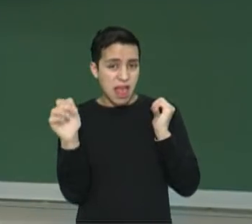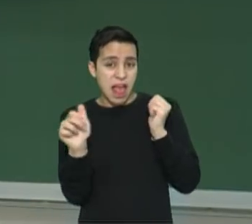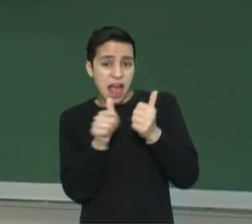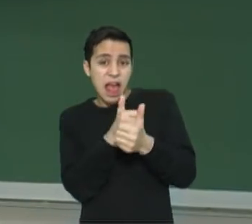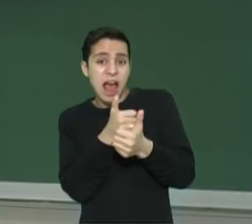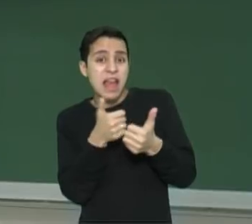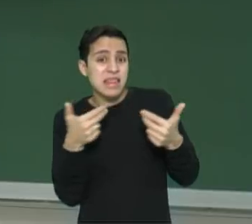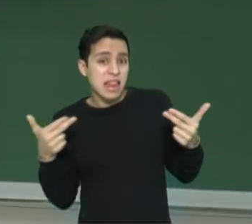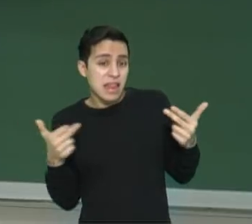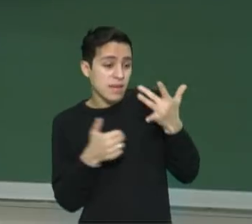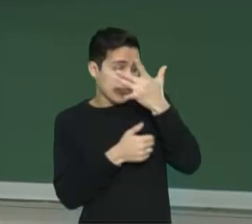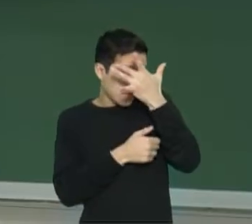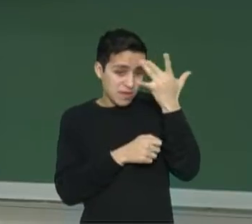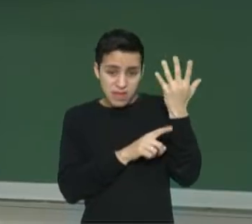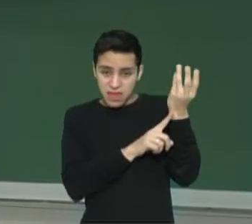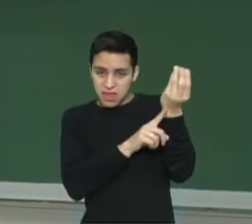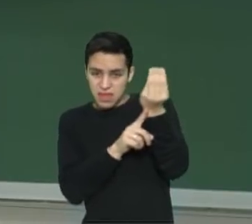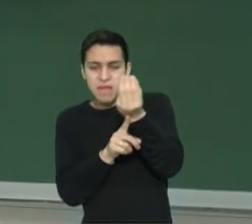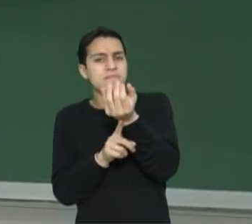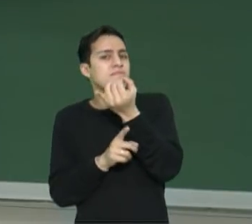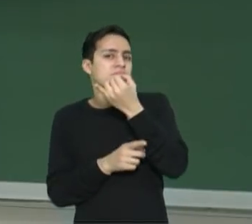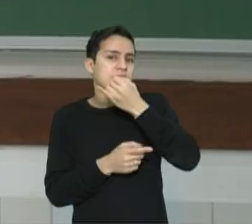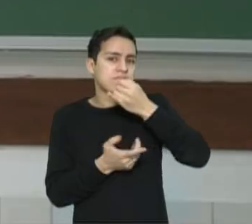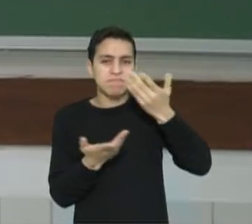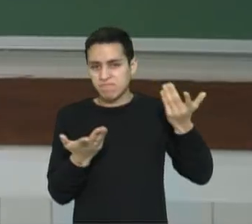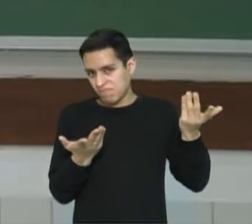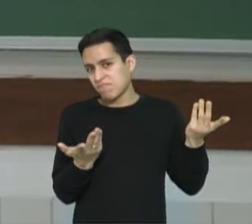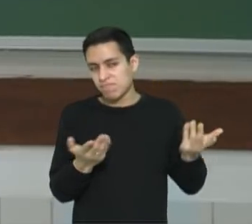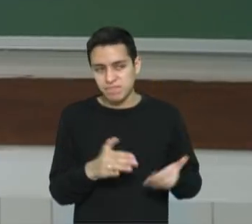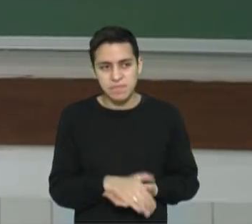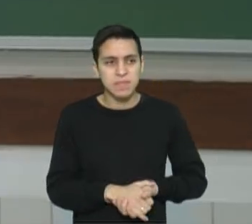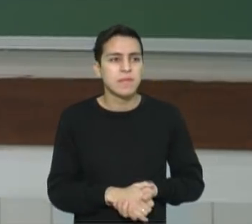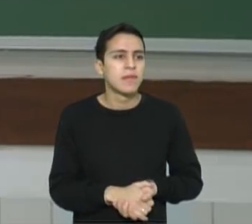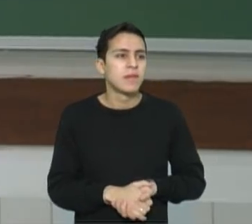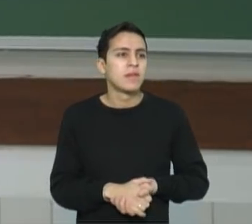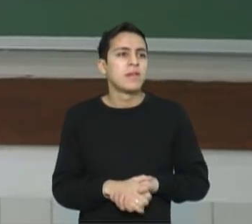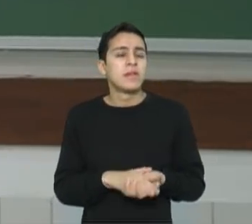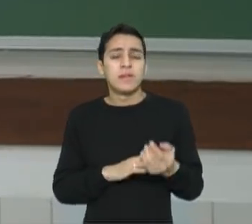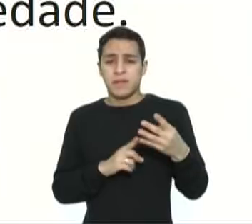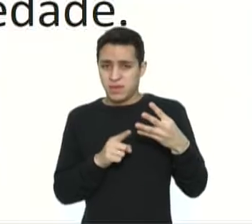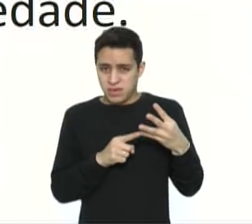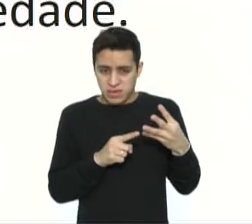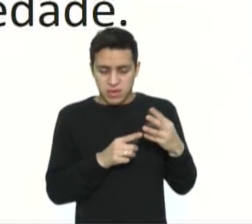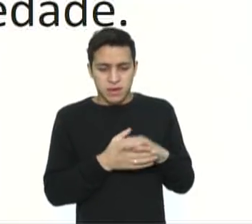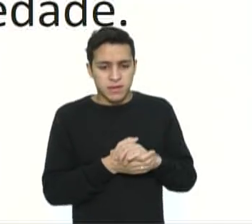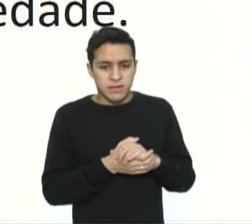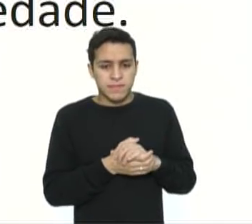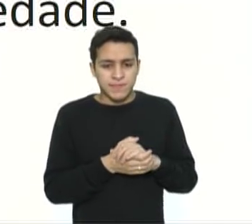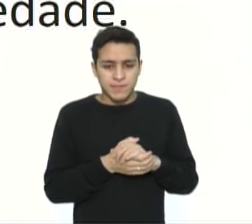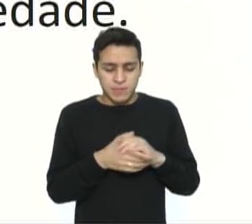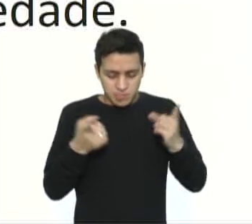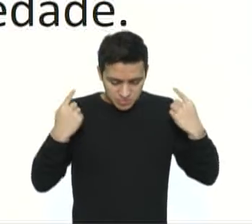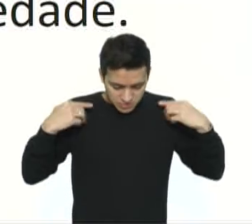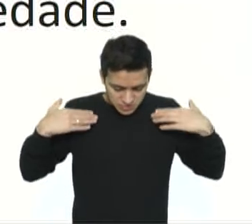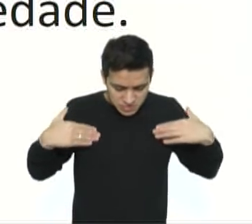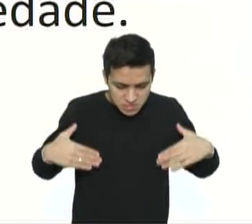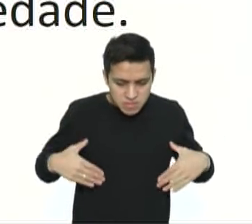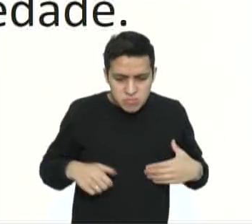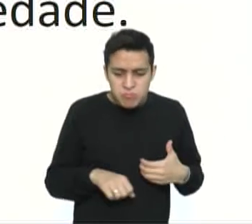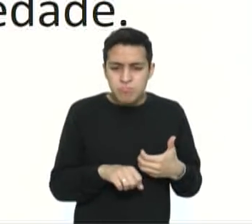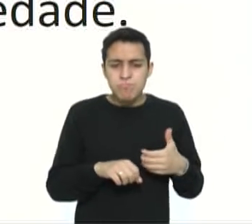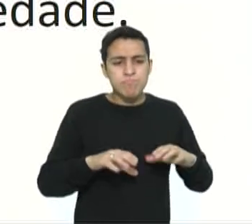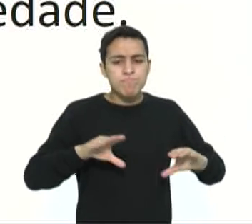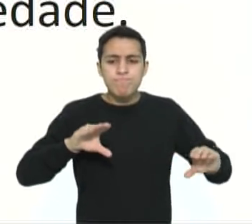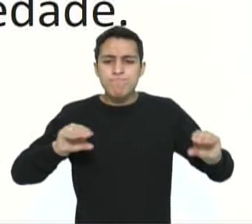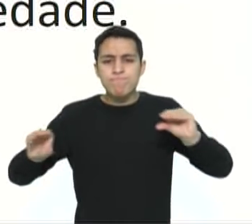temos também artistas, né? Por exemplo, aí. 4. Físico-sinestésica. É o